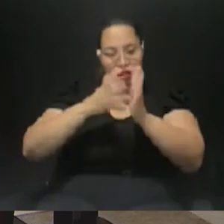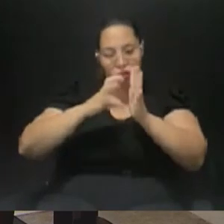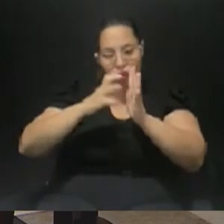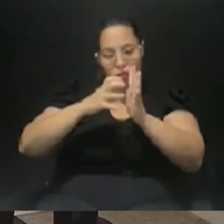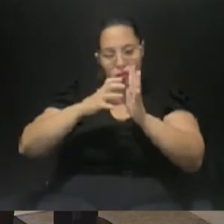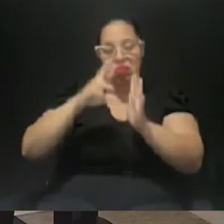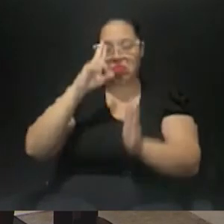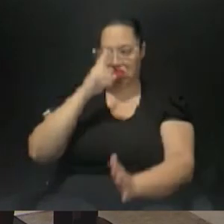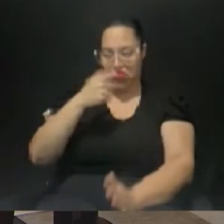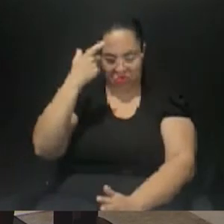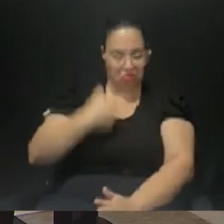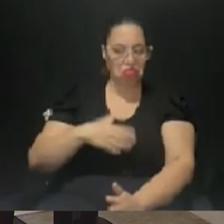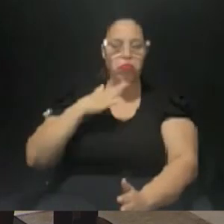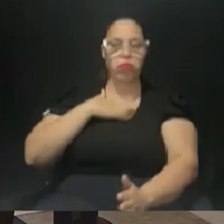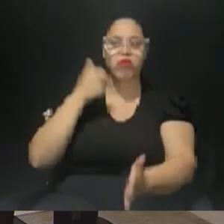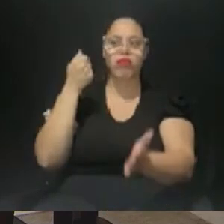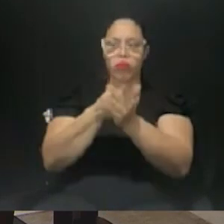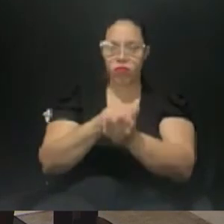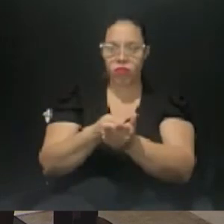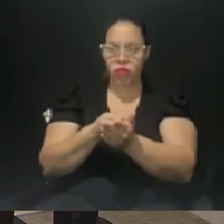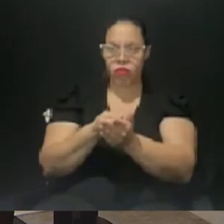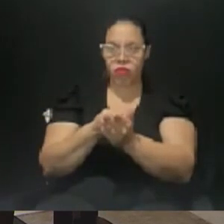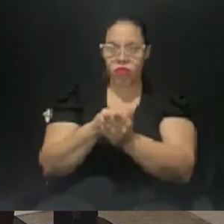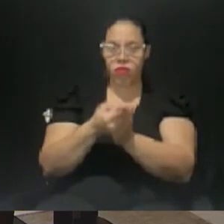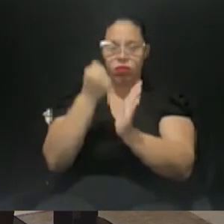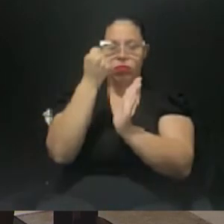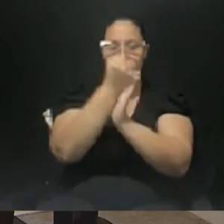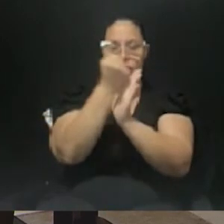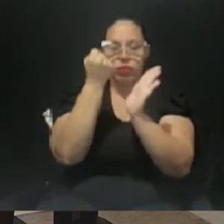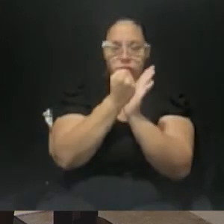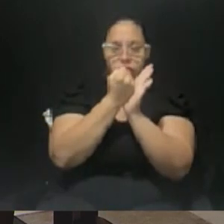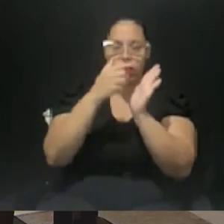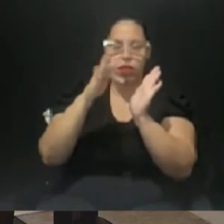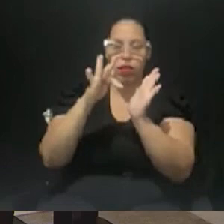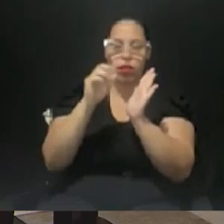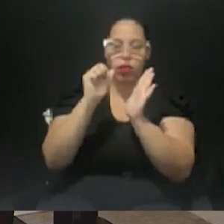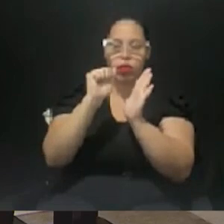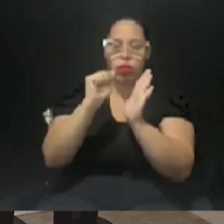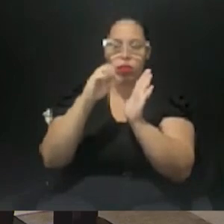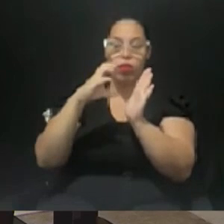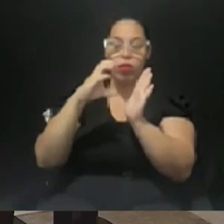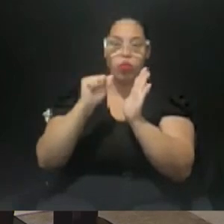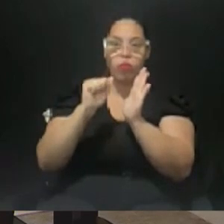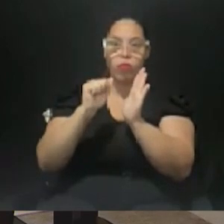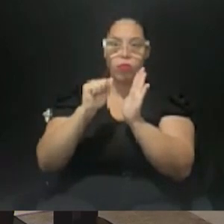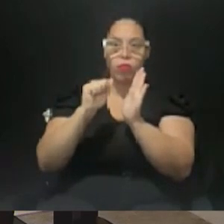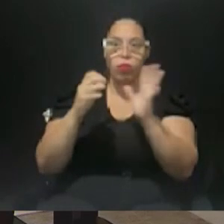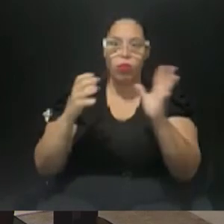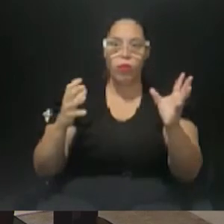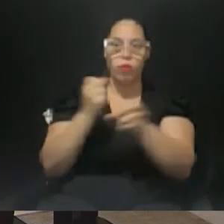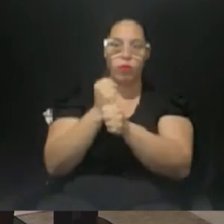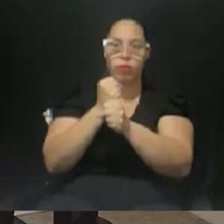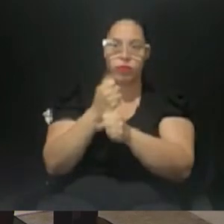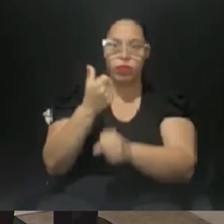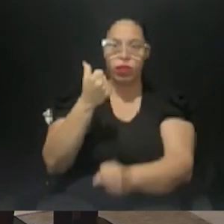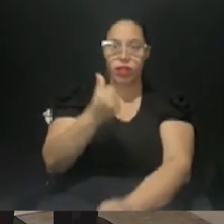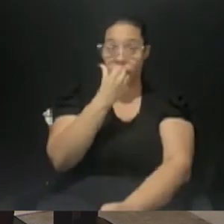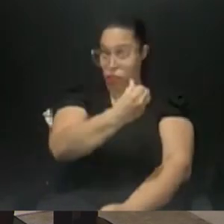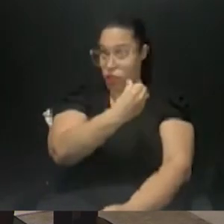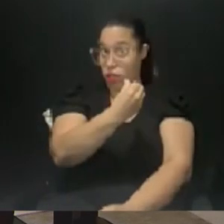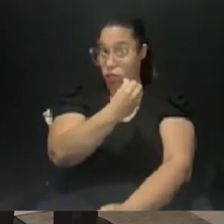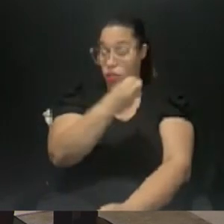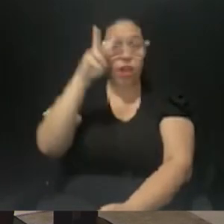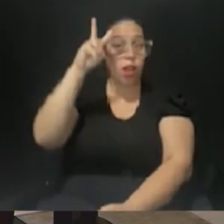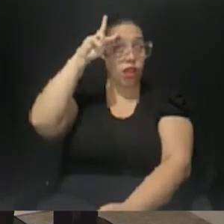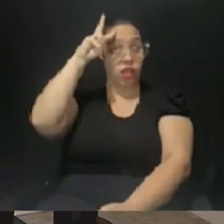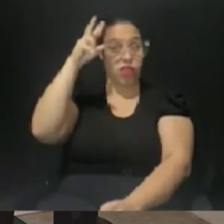marca Faca Bar já vai completar 66 anos de história na cidade de Campinas. E agora sob o comando de Fátima